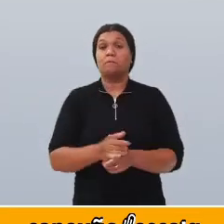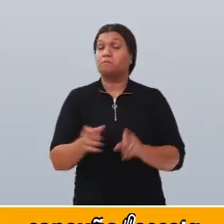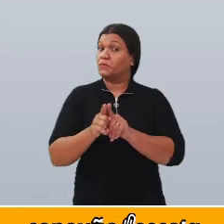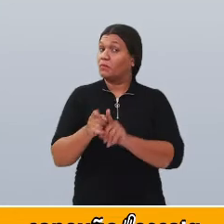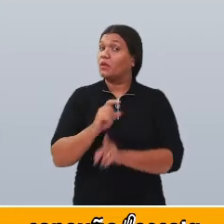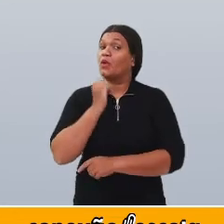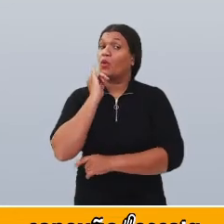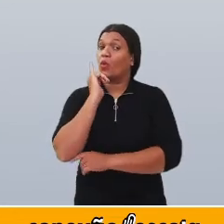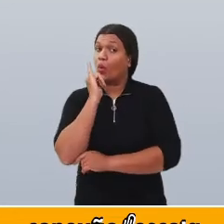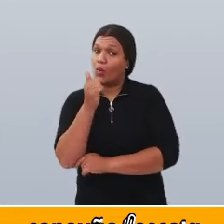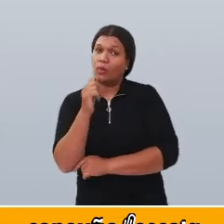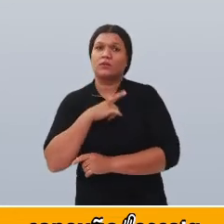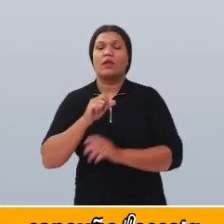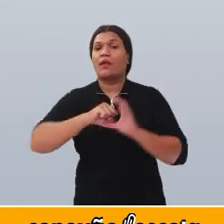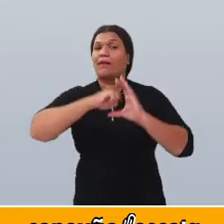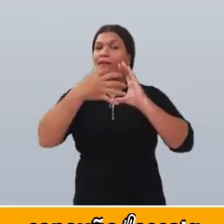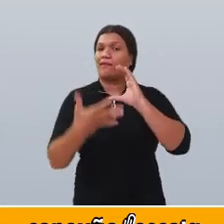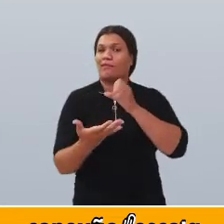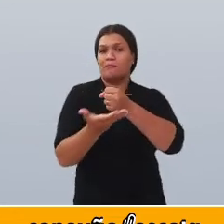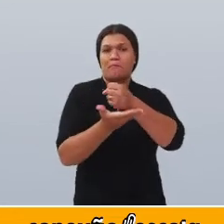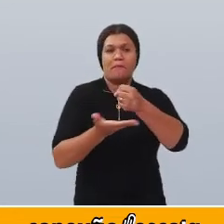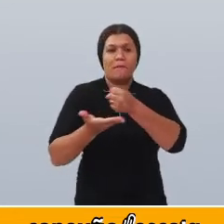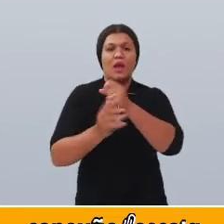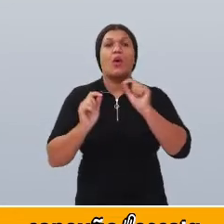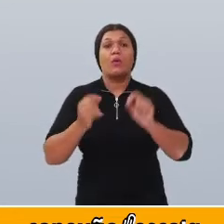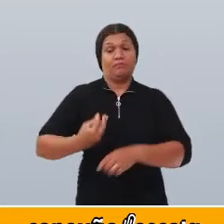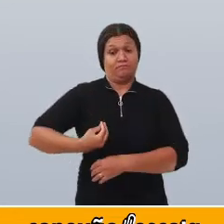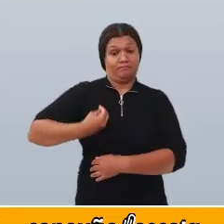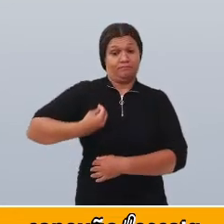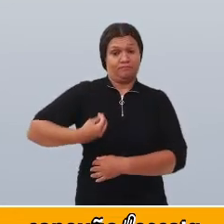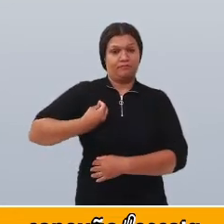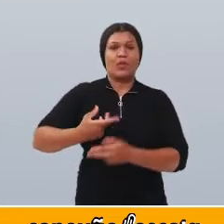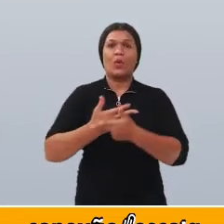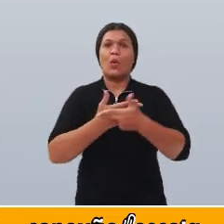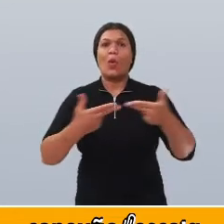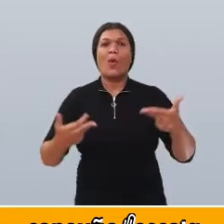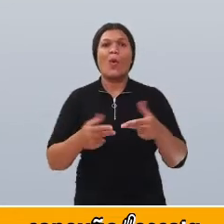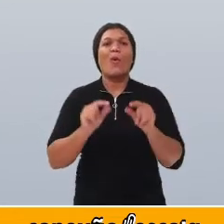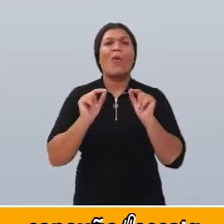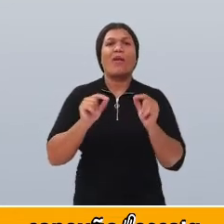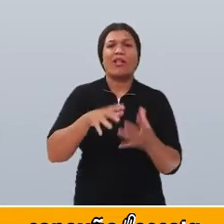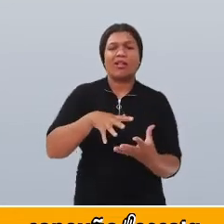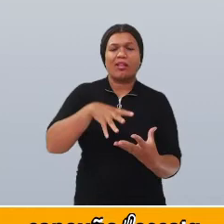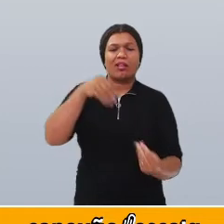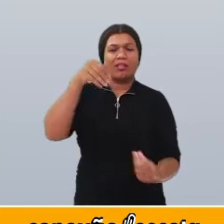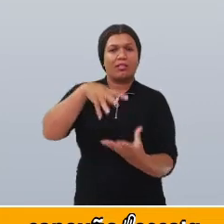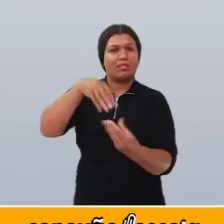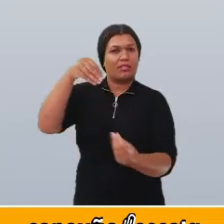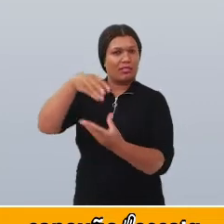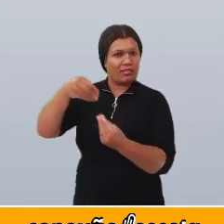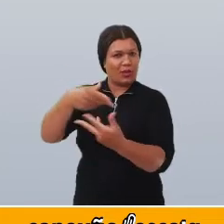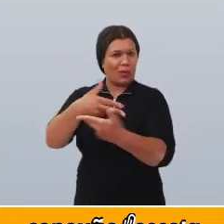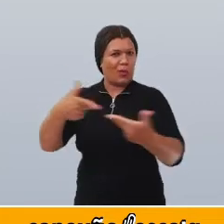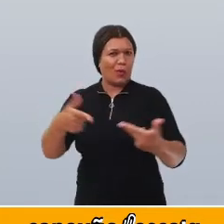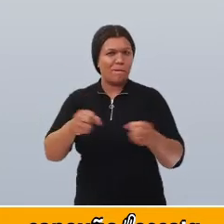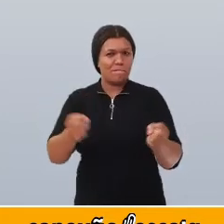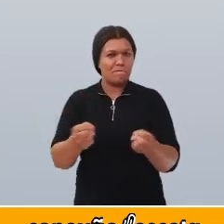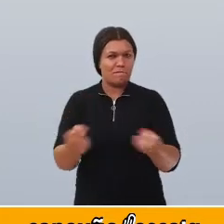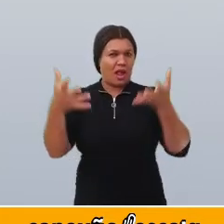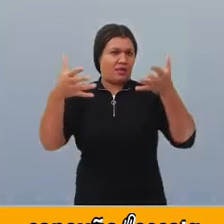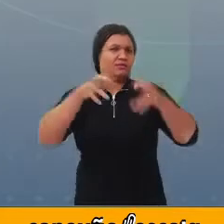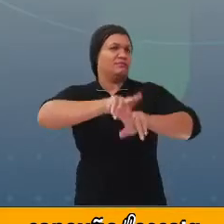como características básicas a presença de elementos sobrenaturais, de objetos